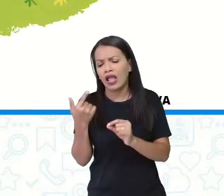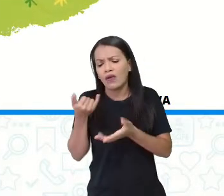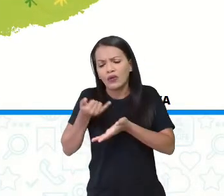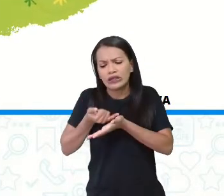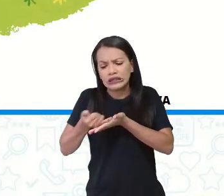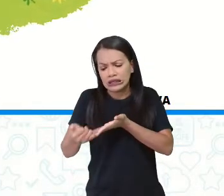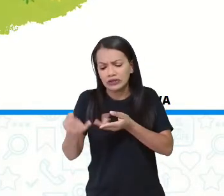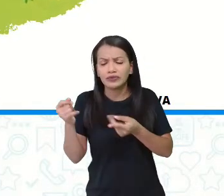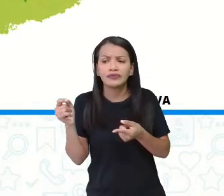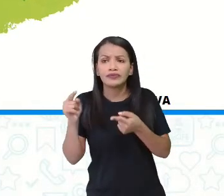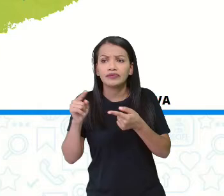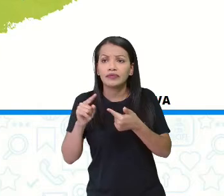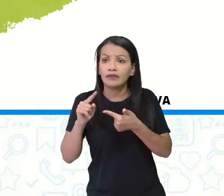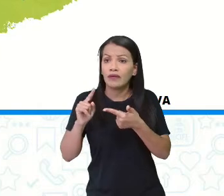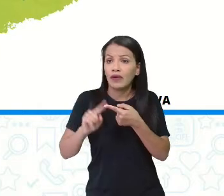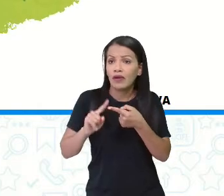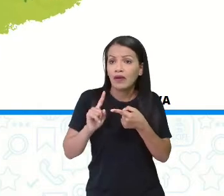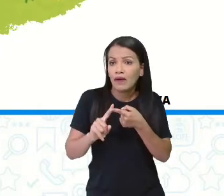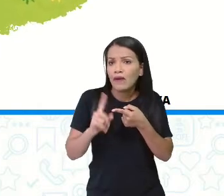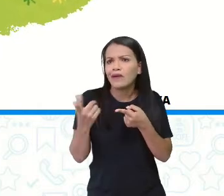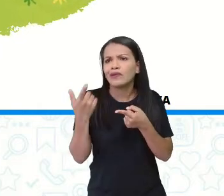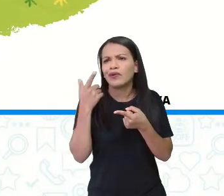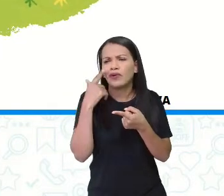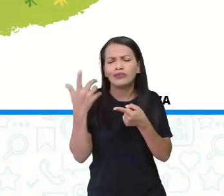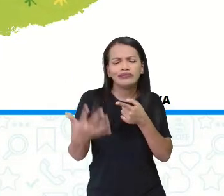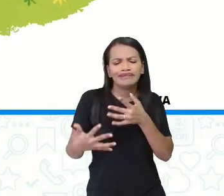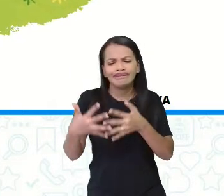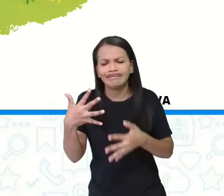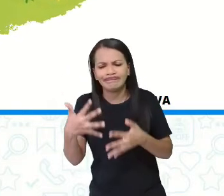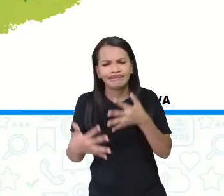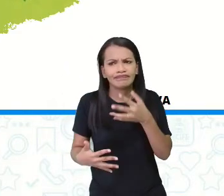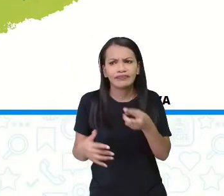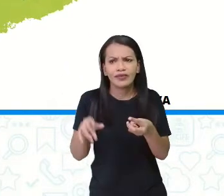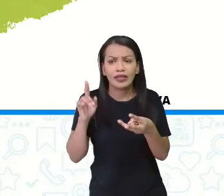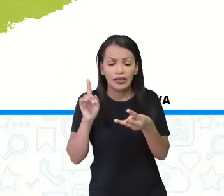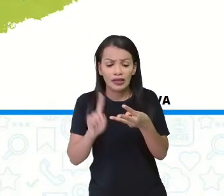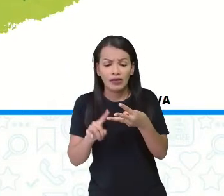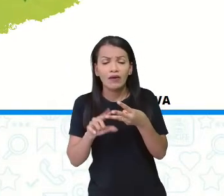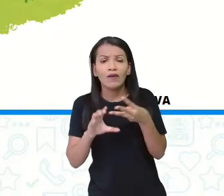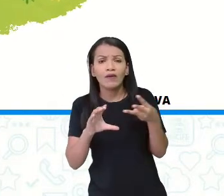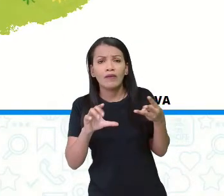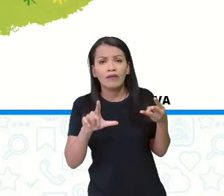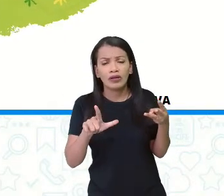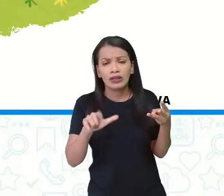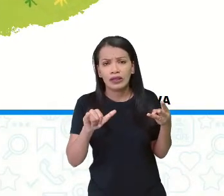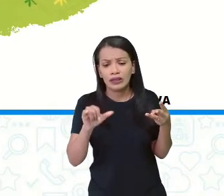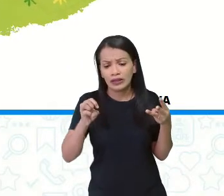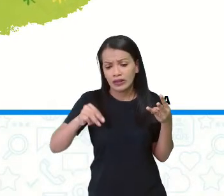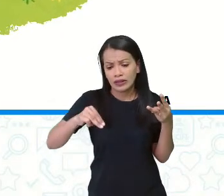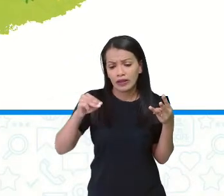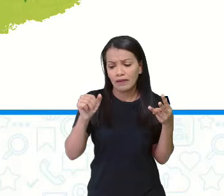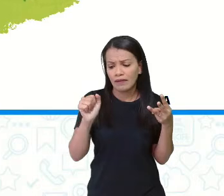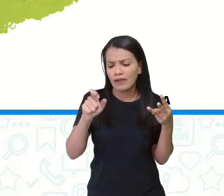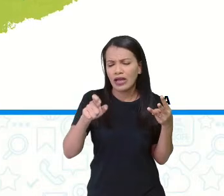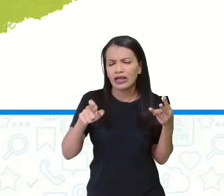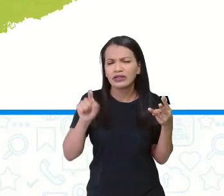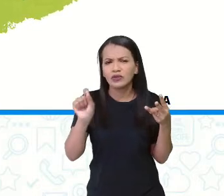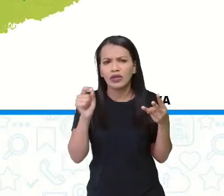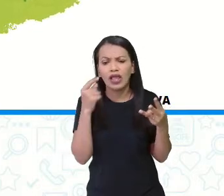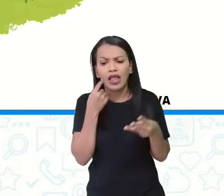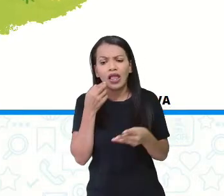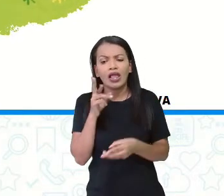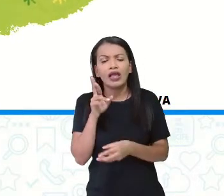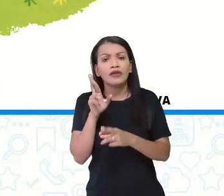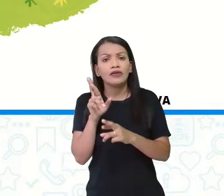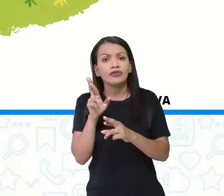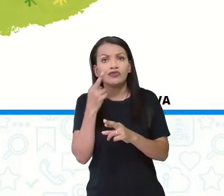não é? Depois o clímax, que é quando tudo fica bem forte, você fica esperando, né, que haja